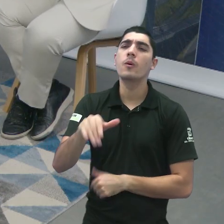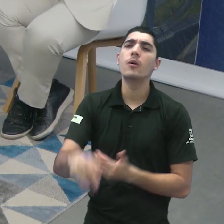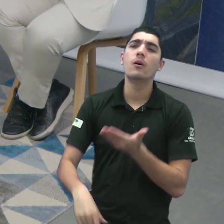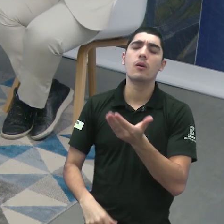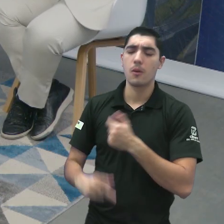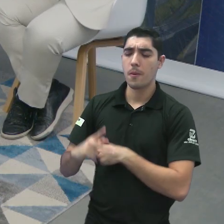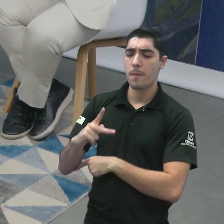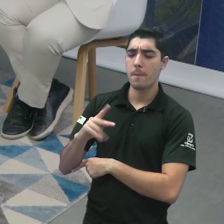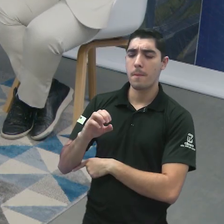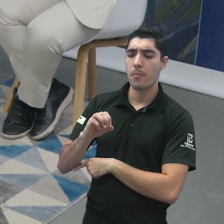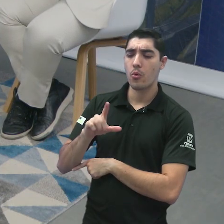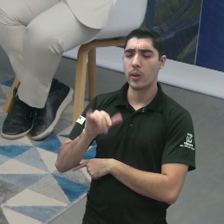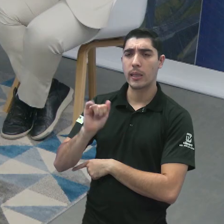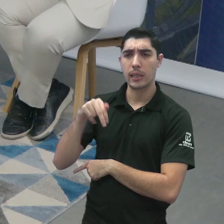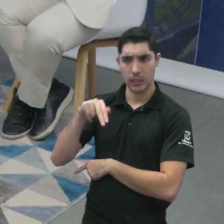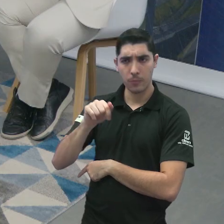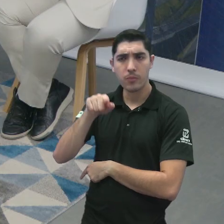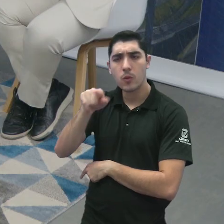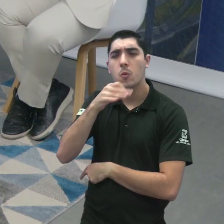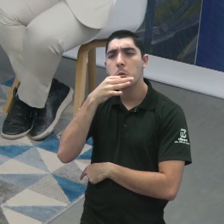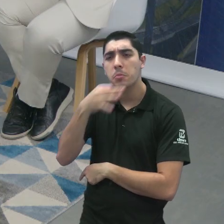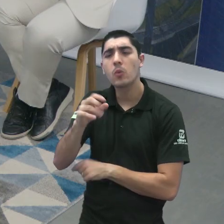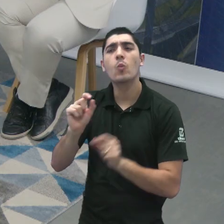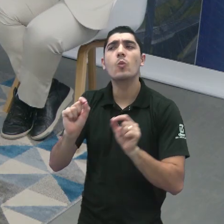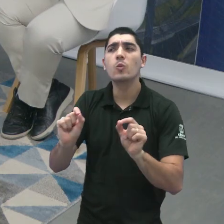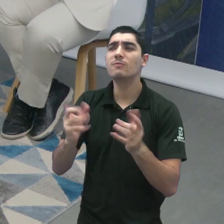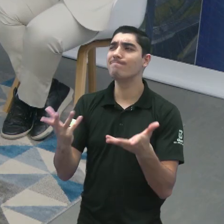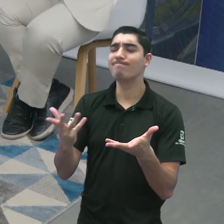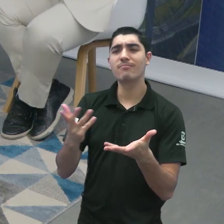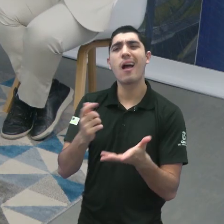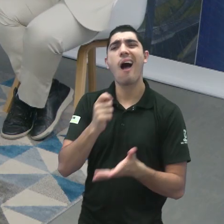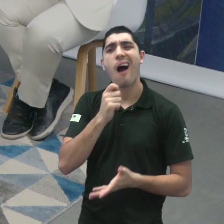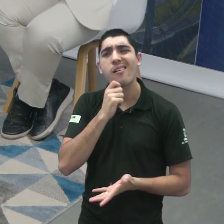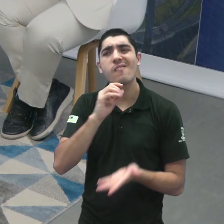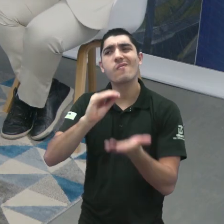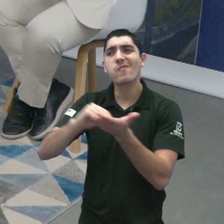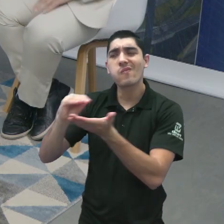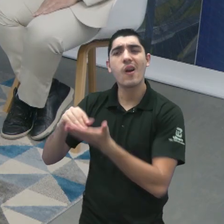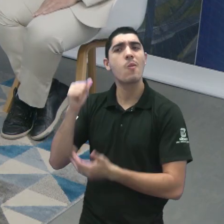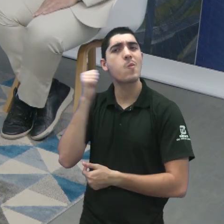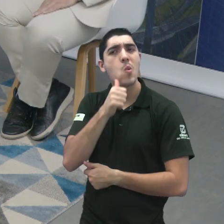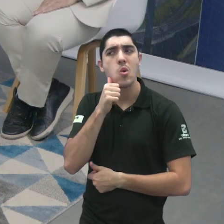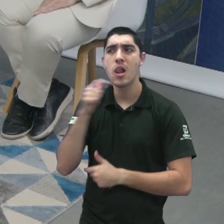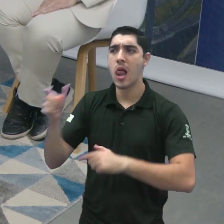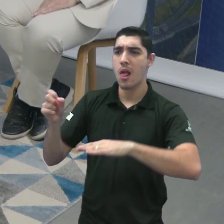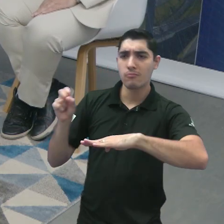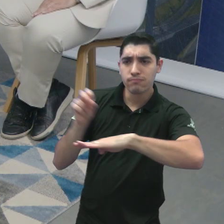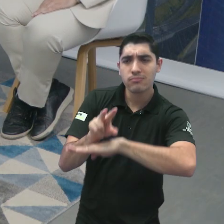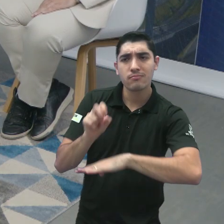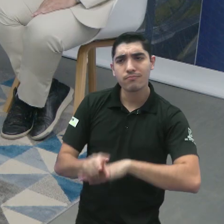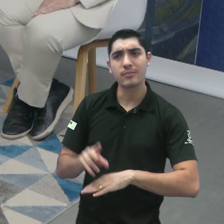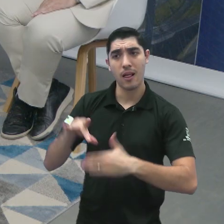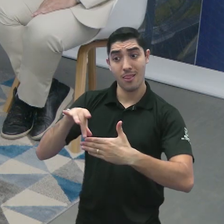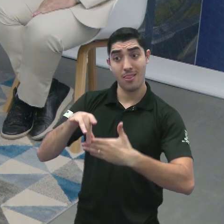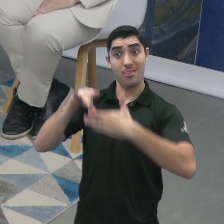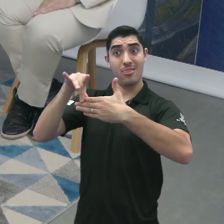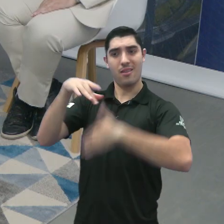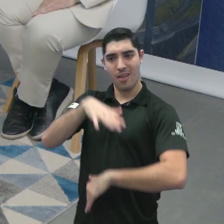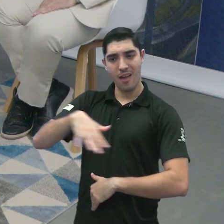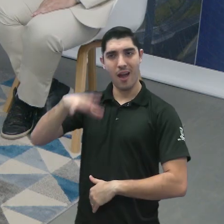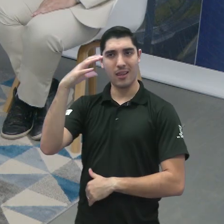ainda falta, né, na sua opinião, para que mais mulheres ocupem cargos de liderança mesmo na